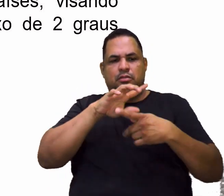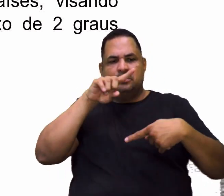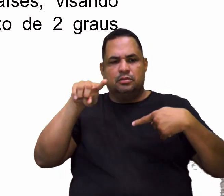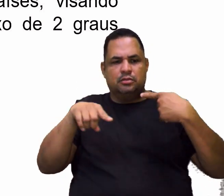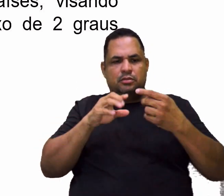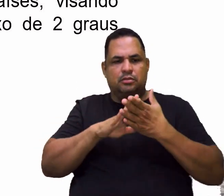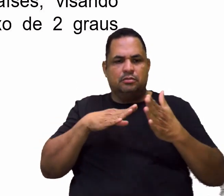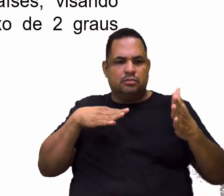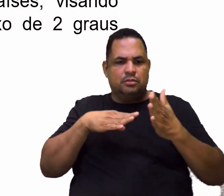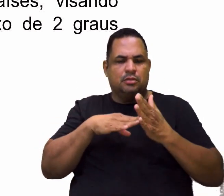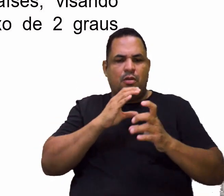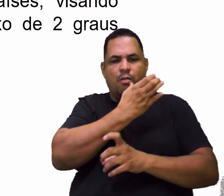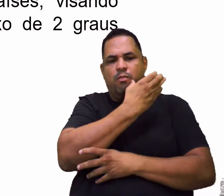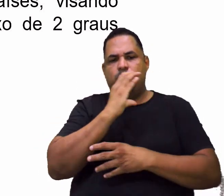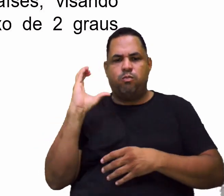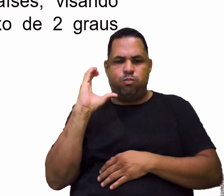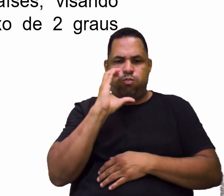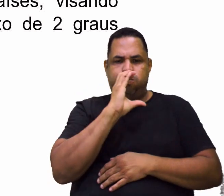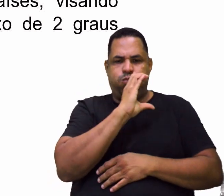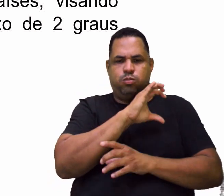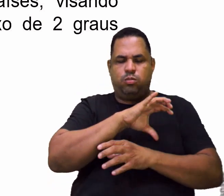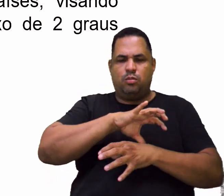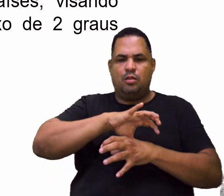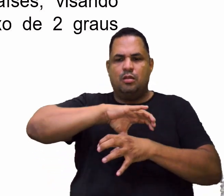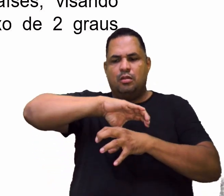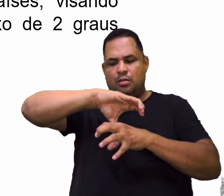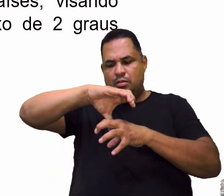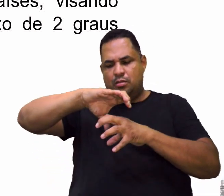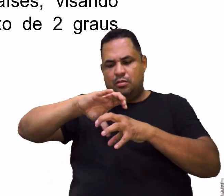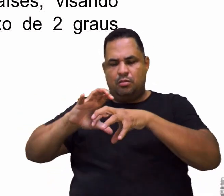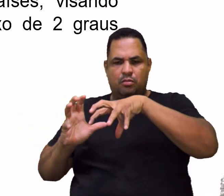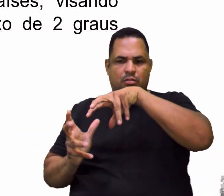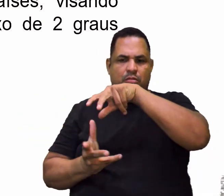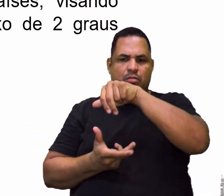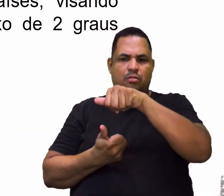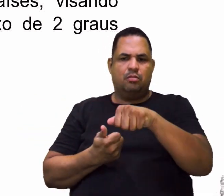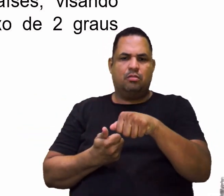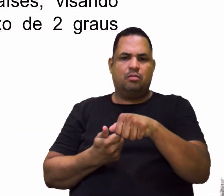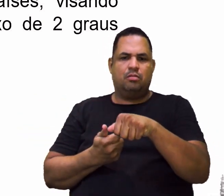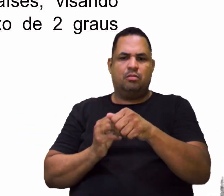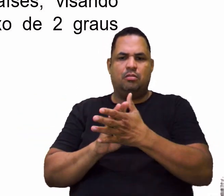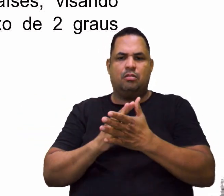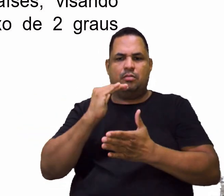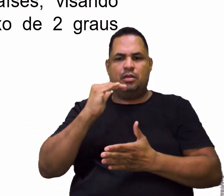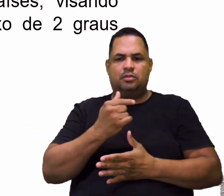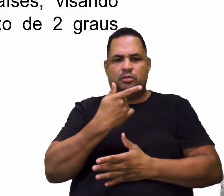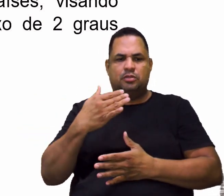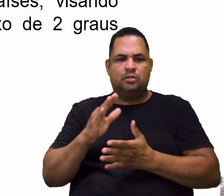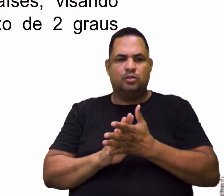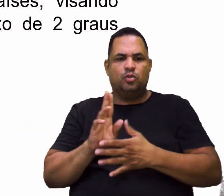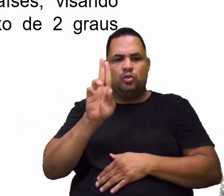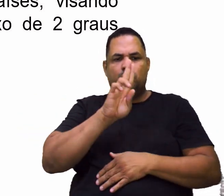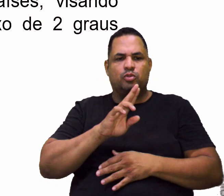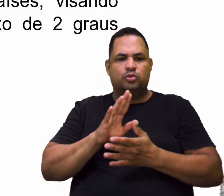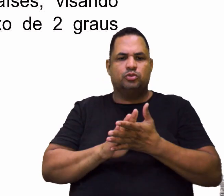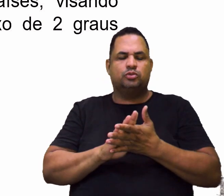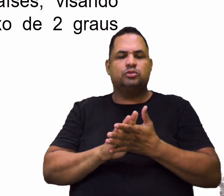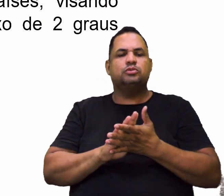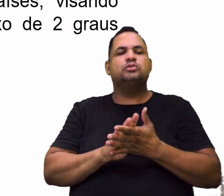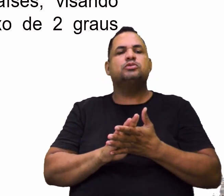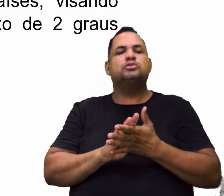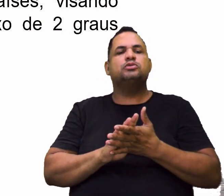limitar o aquecimento global abaixo de 2 graus Celsius, né? Uso de energia renovável